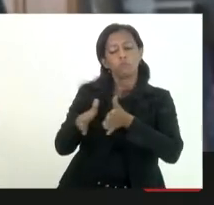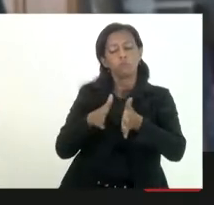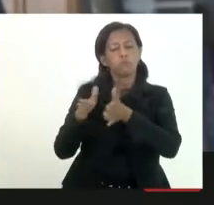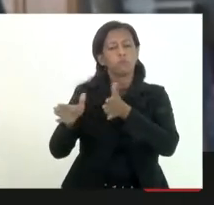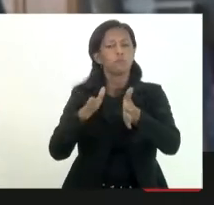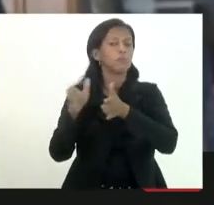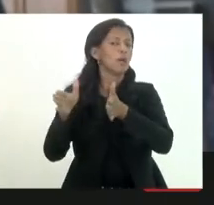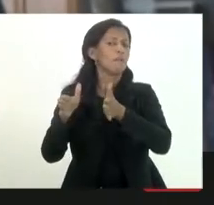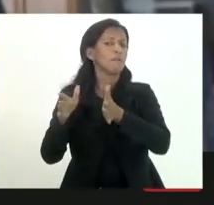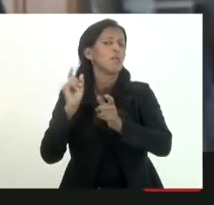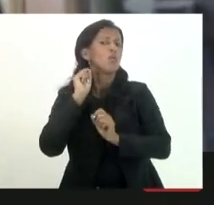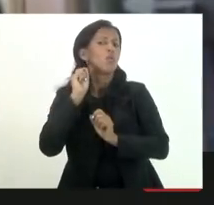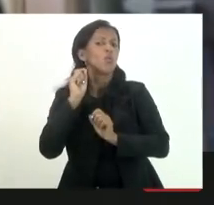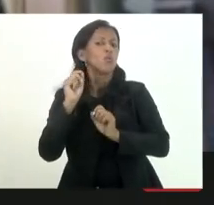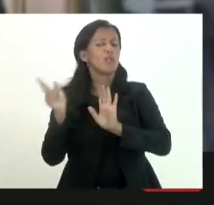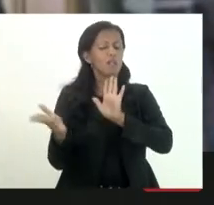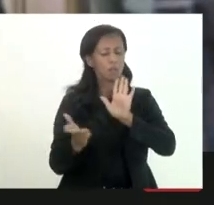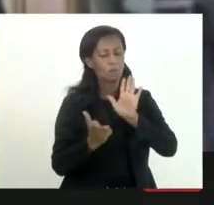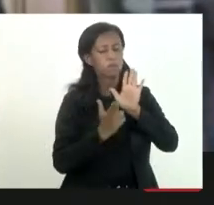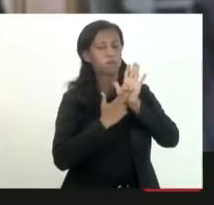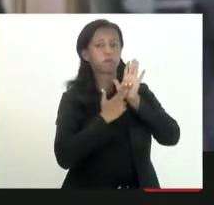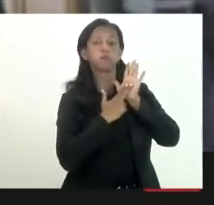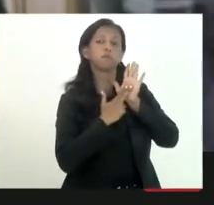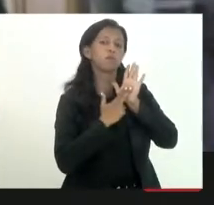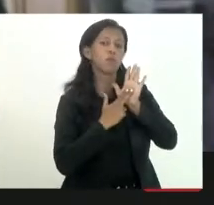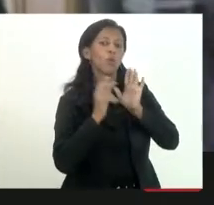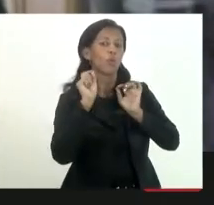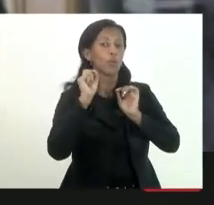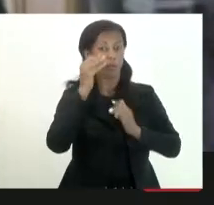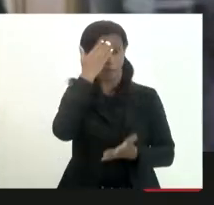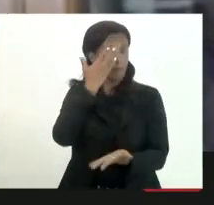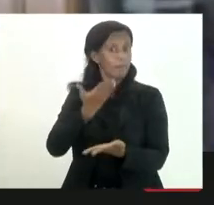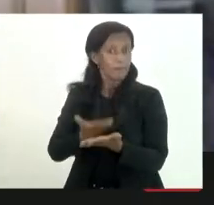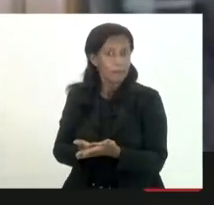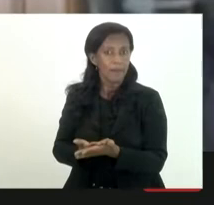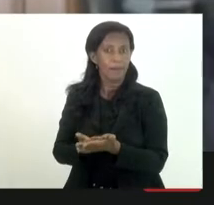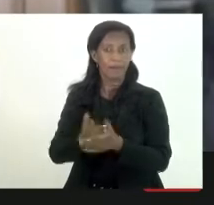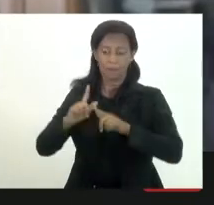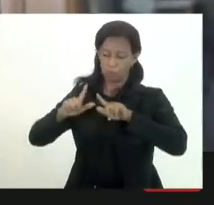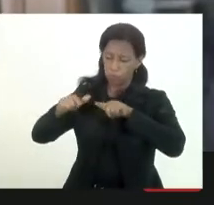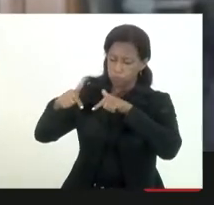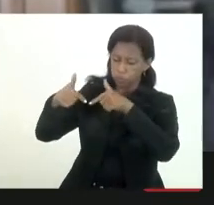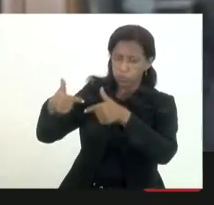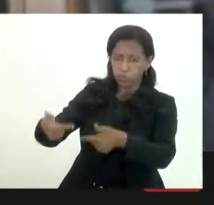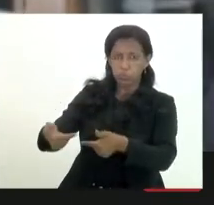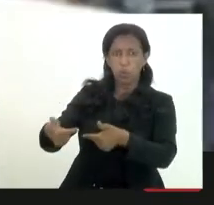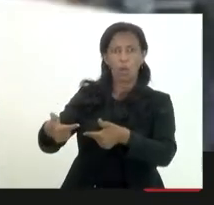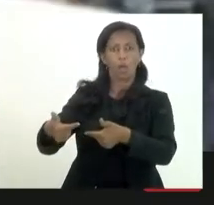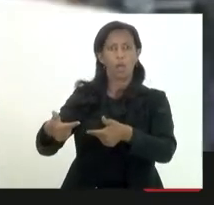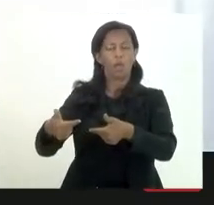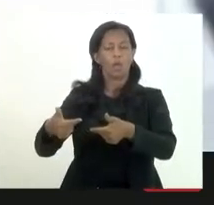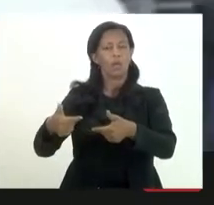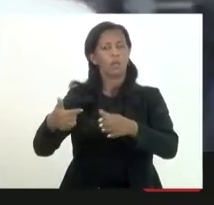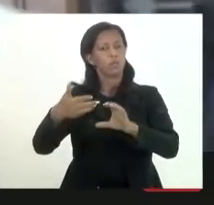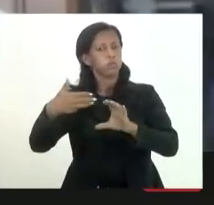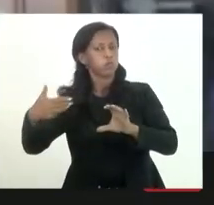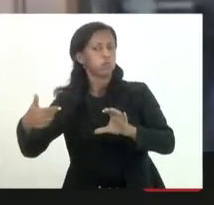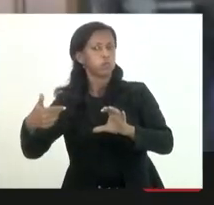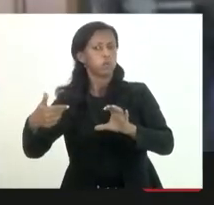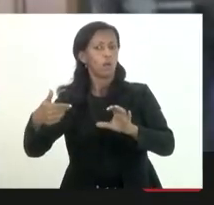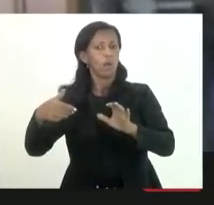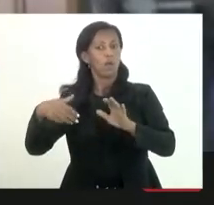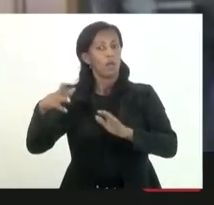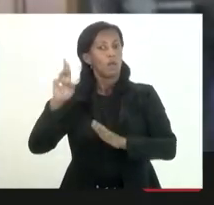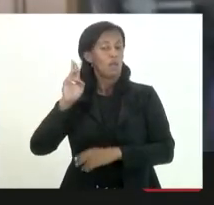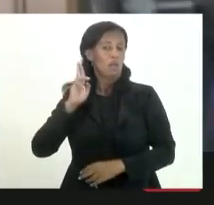quer professar, naquilo que ele crer, nas práticas, nos aspectos religiosos.